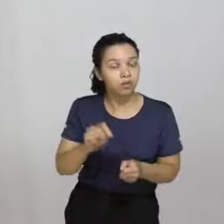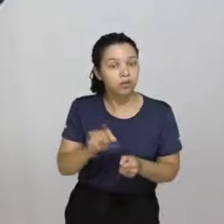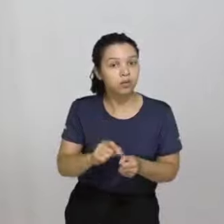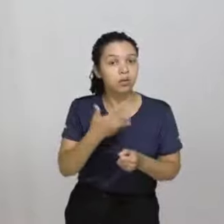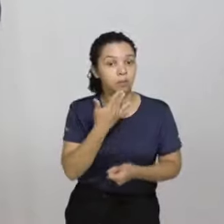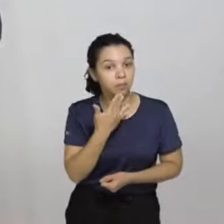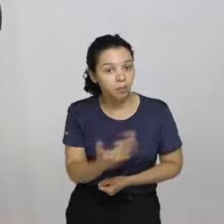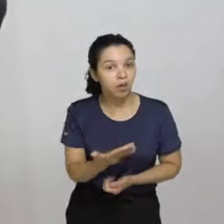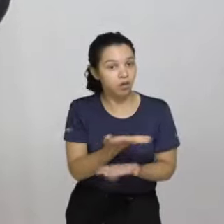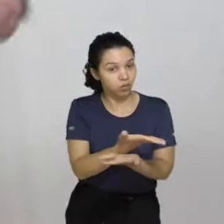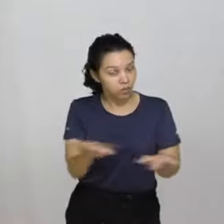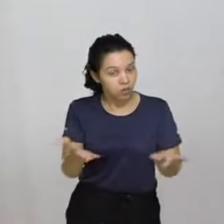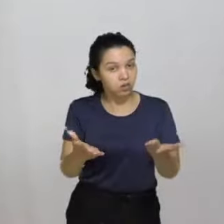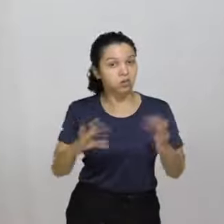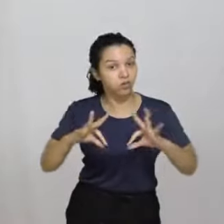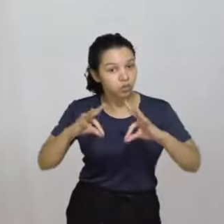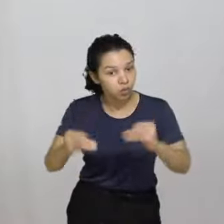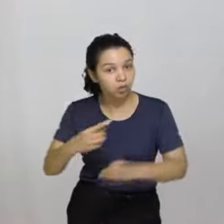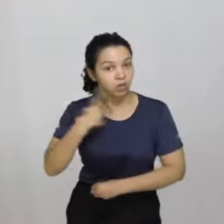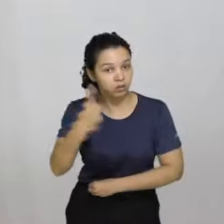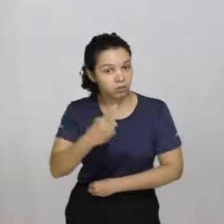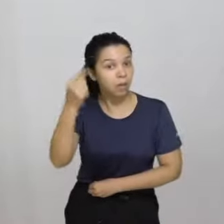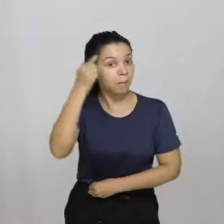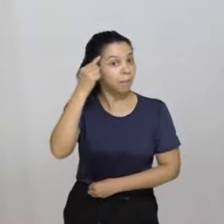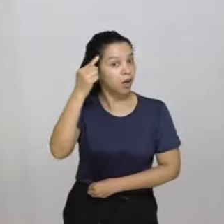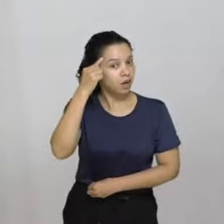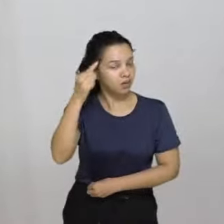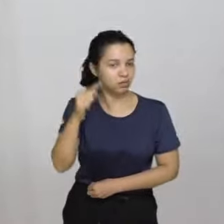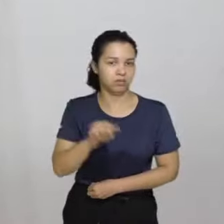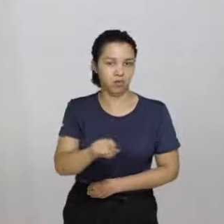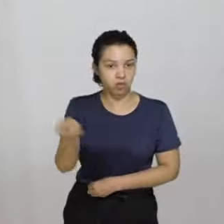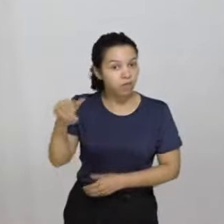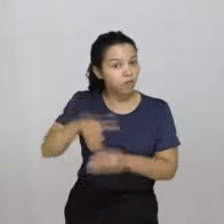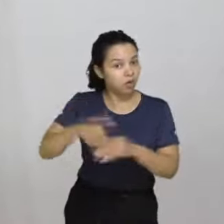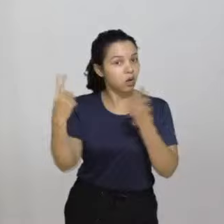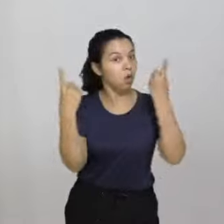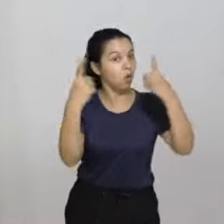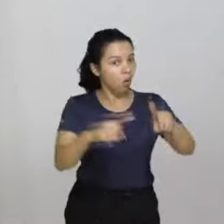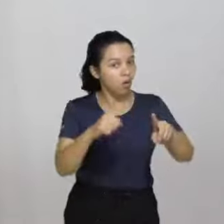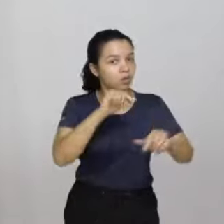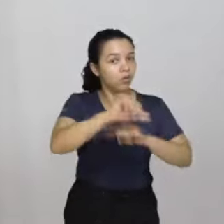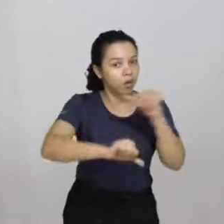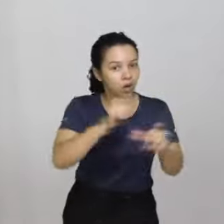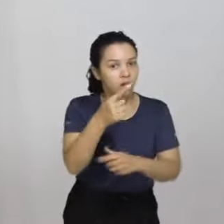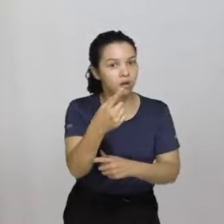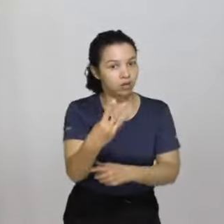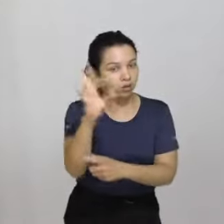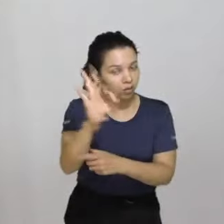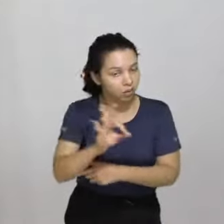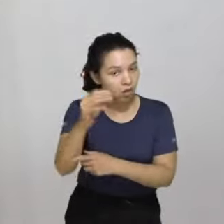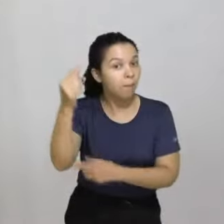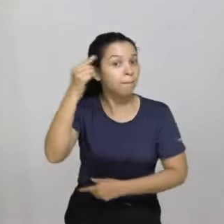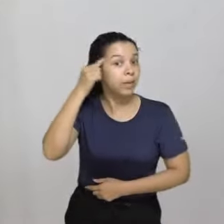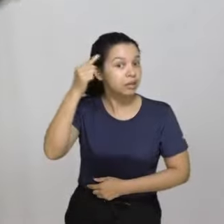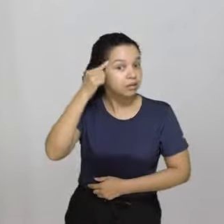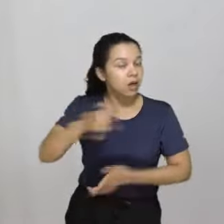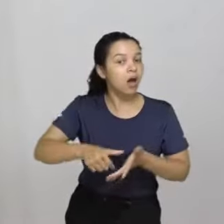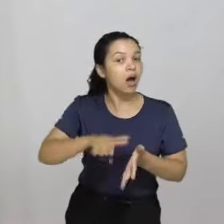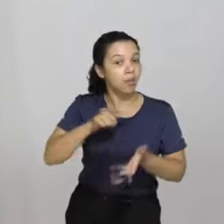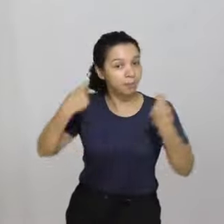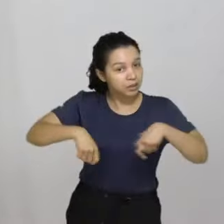a todos os deputados que pensem de votar contra a revogação dos 14%, que repensem no seu voto.